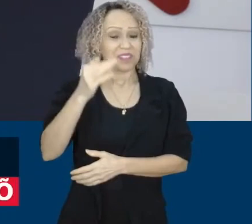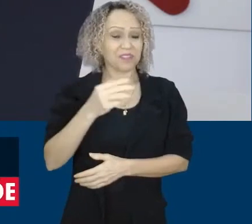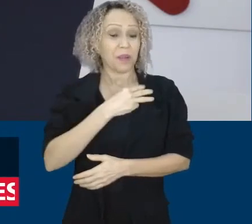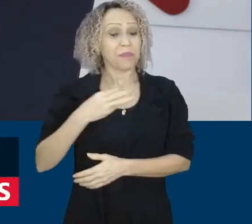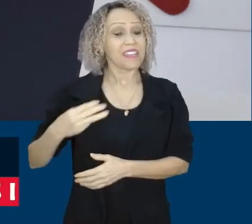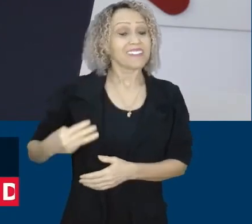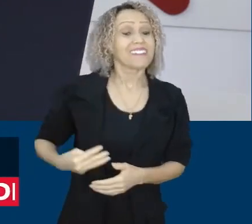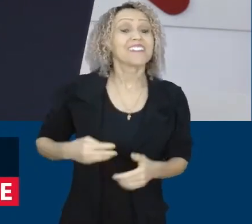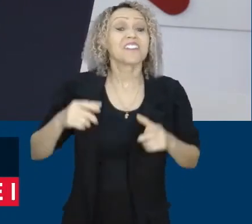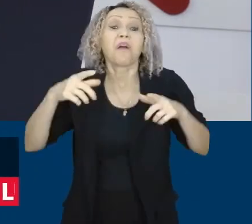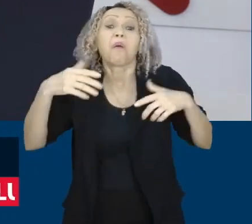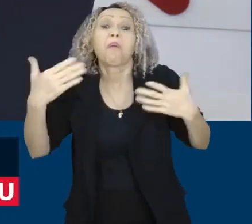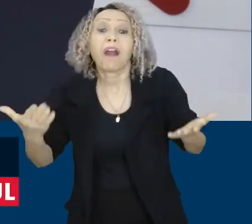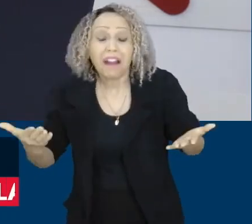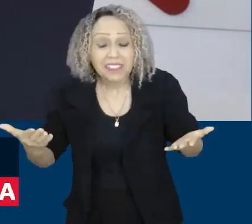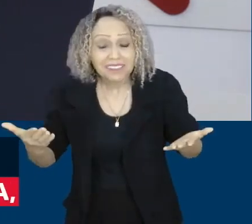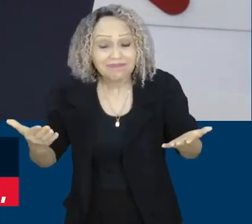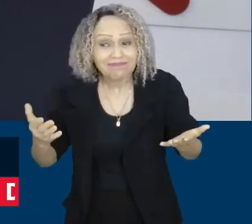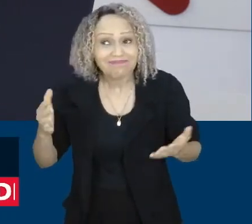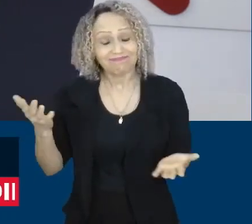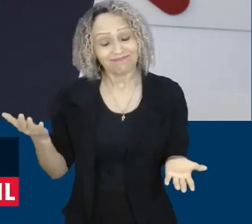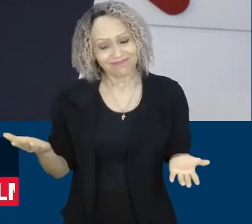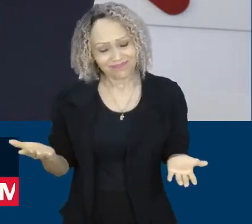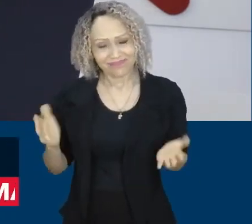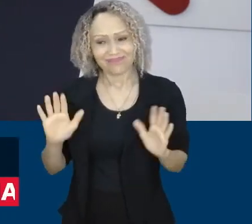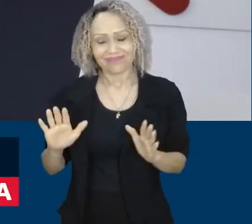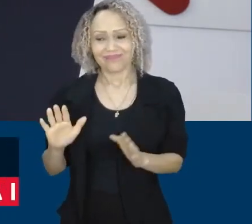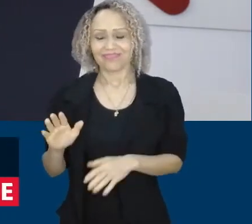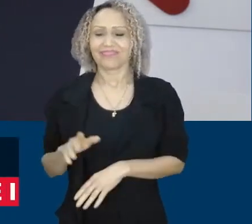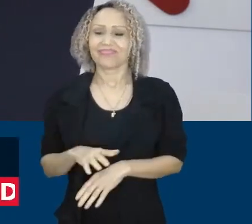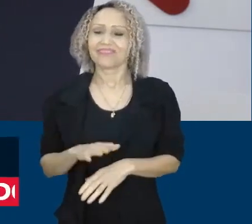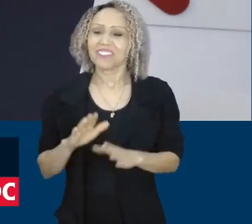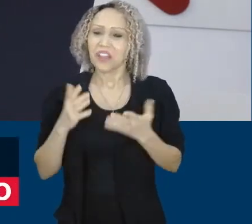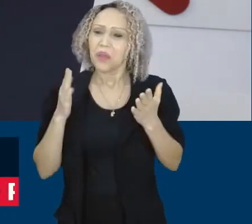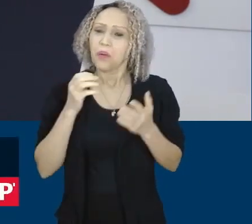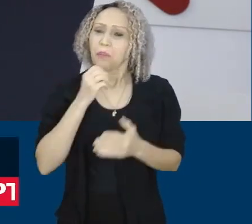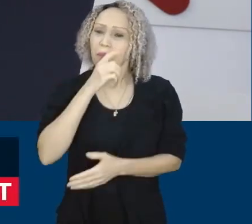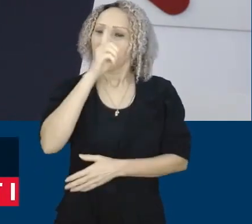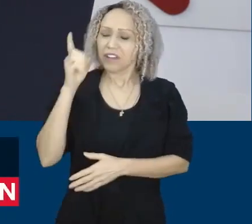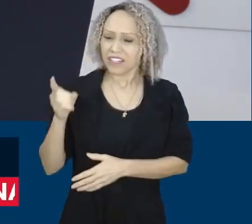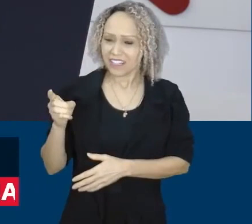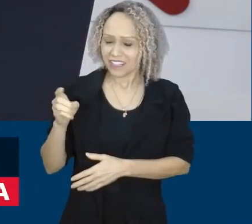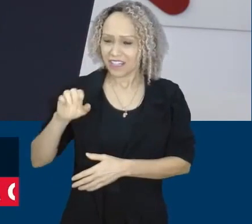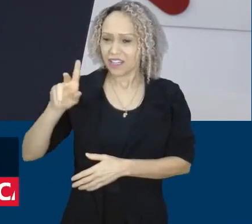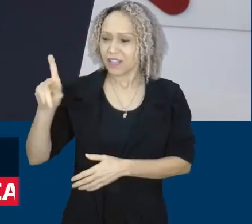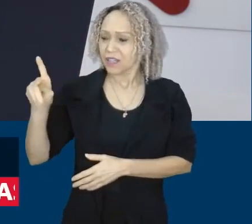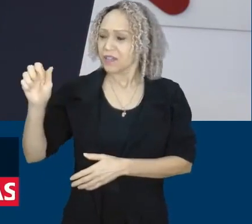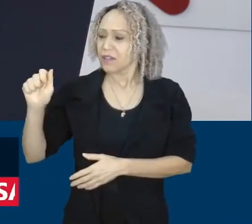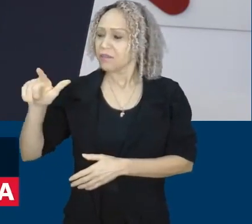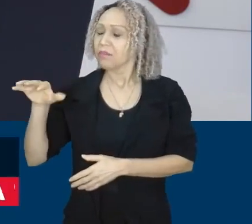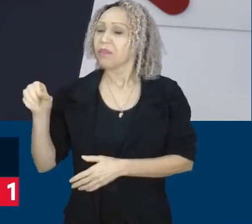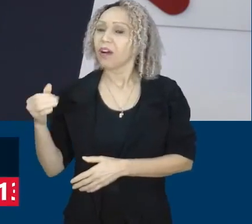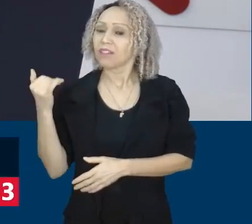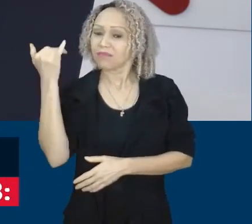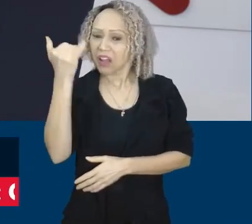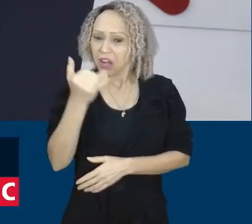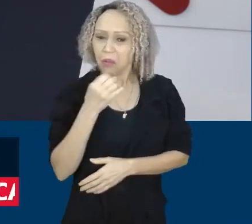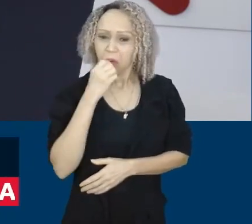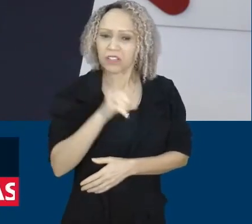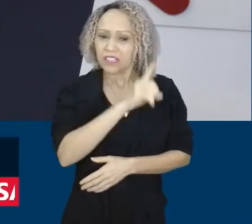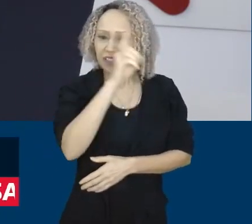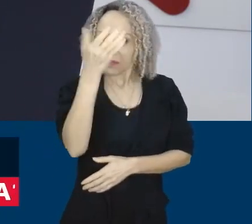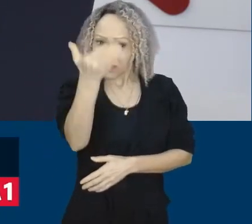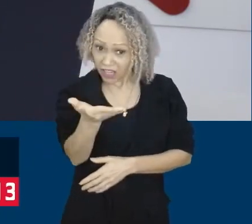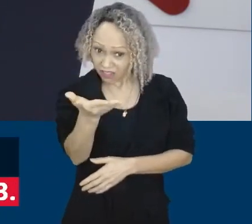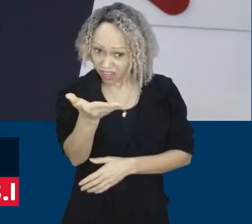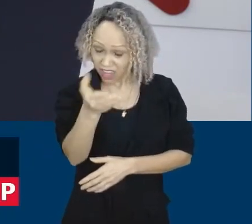Negreiros, atuação brilhante na Câmara. Paulo Roberto Carneiro, bom dia para o nosso grande deputado. deputado, esse me representa. Saudações